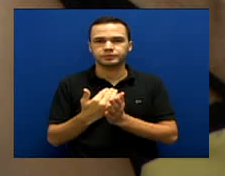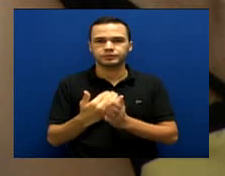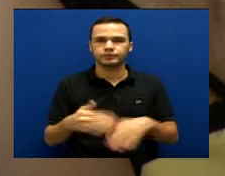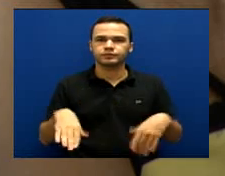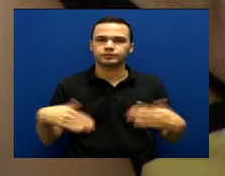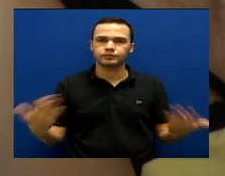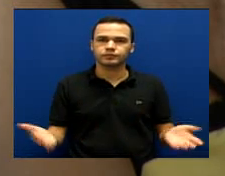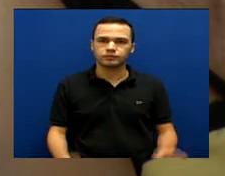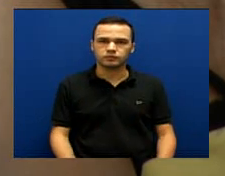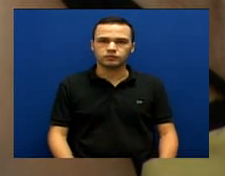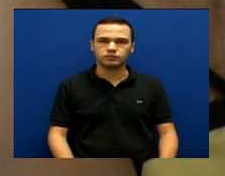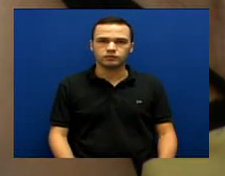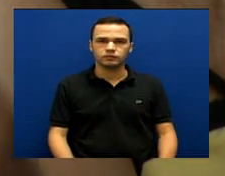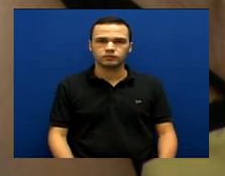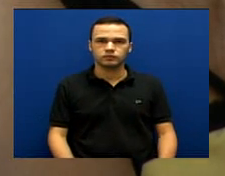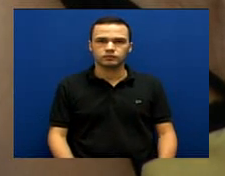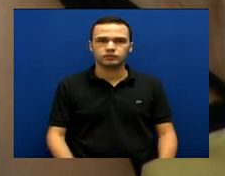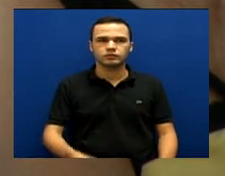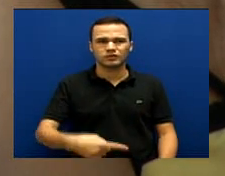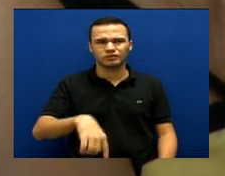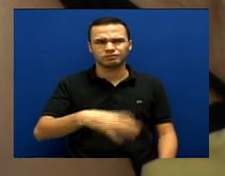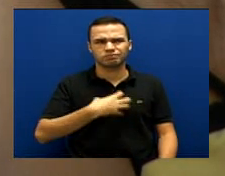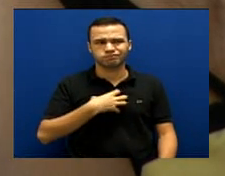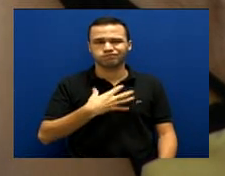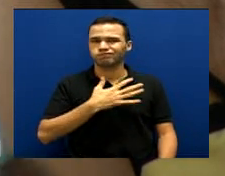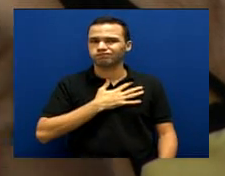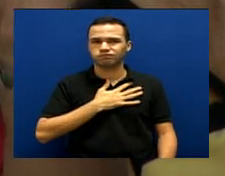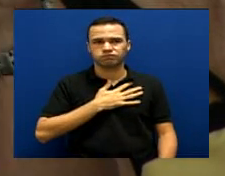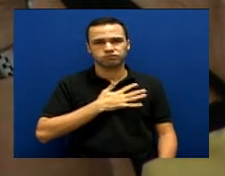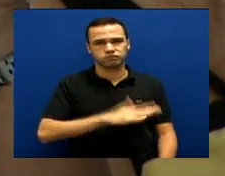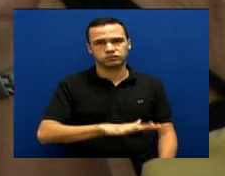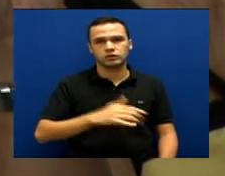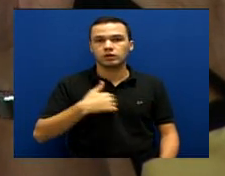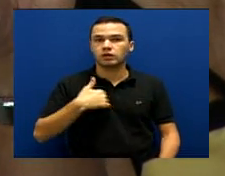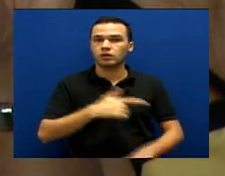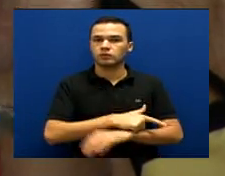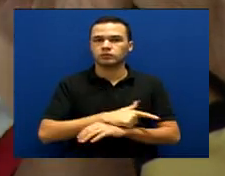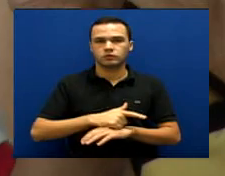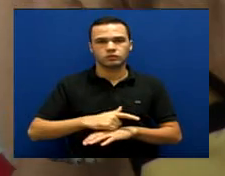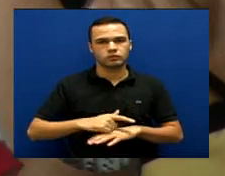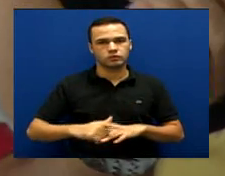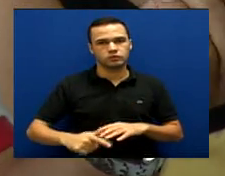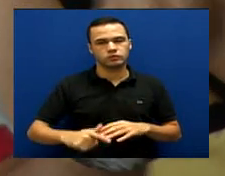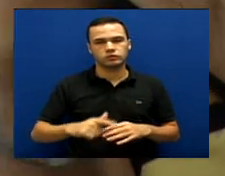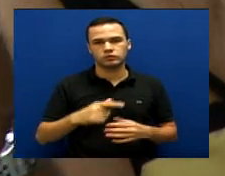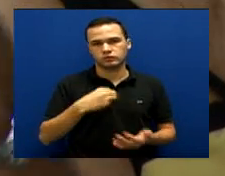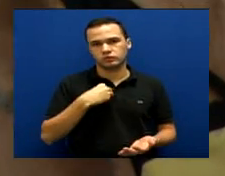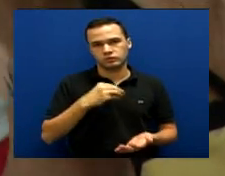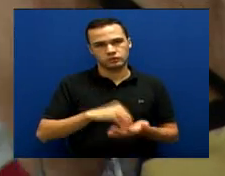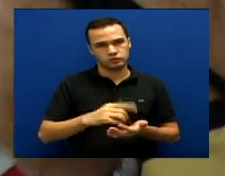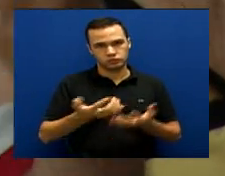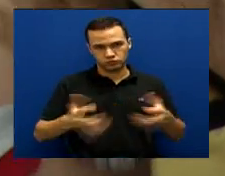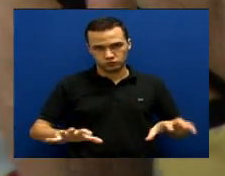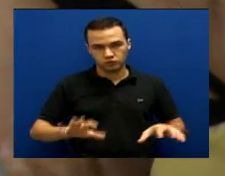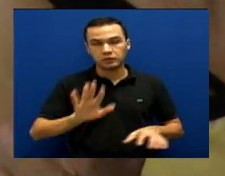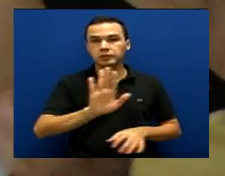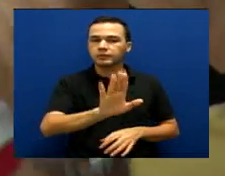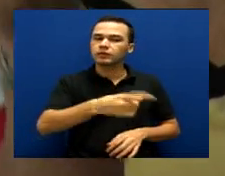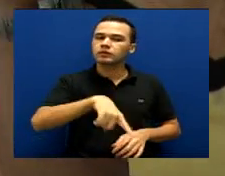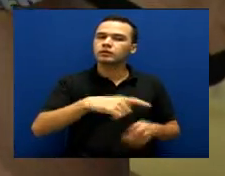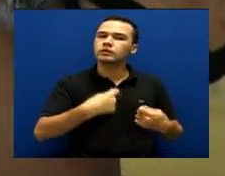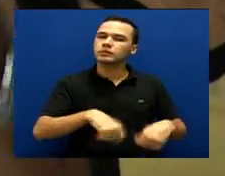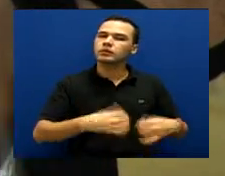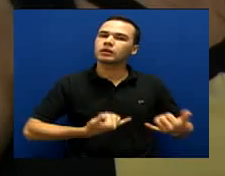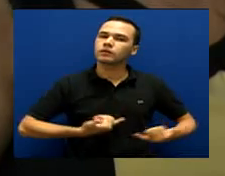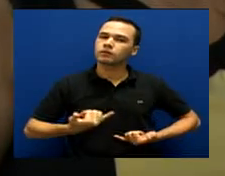então é frustam eu não quero ser deselegante com ninguém mas nós precisamos saber